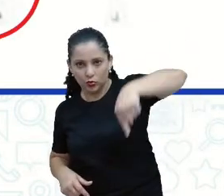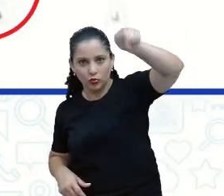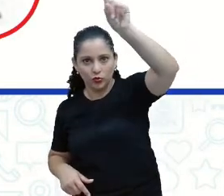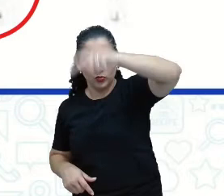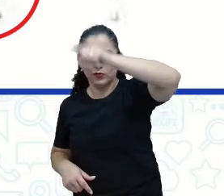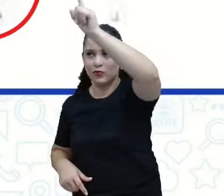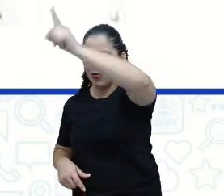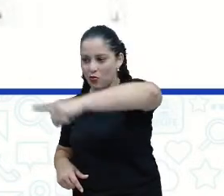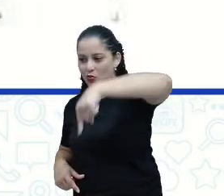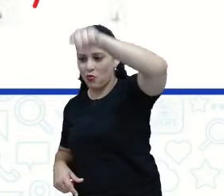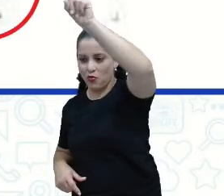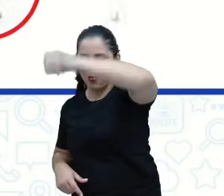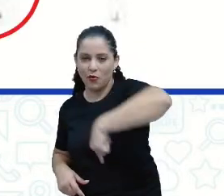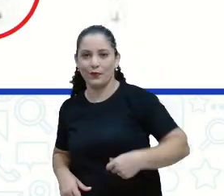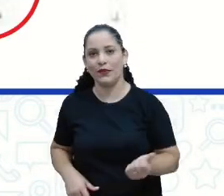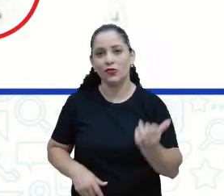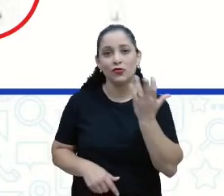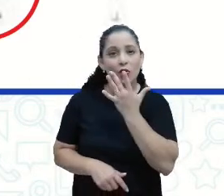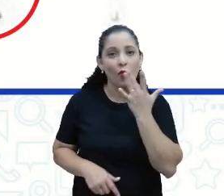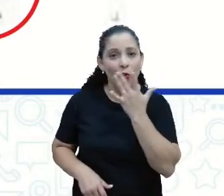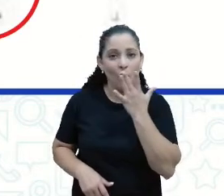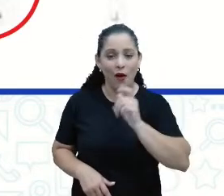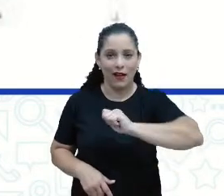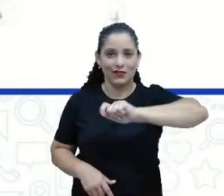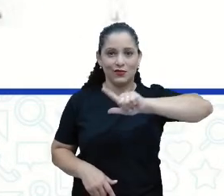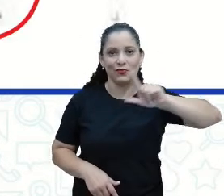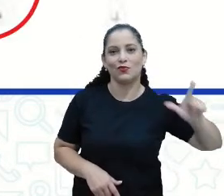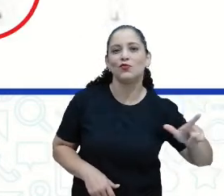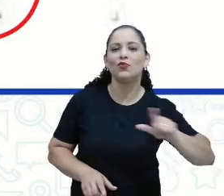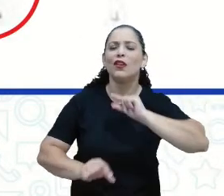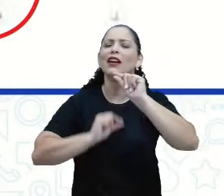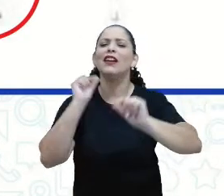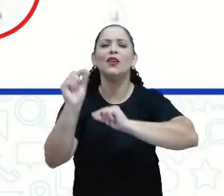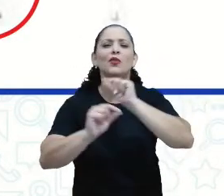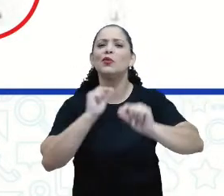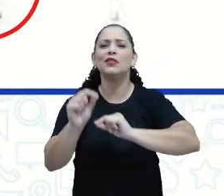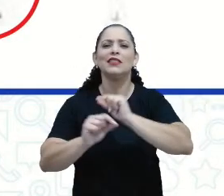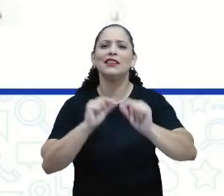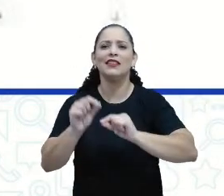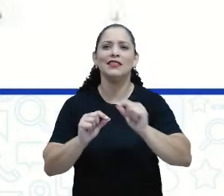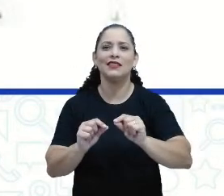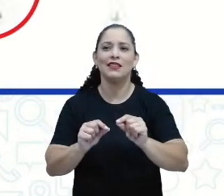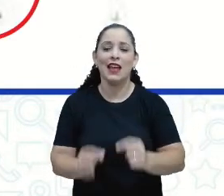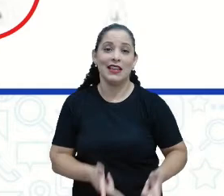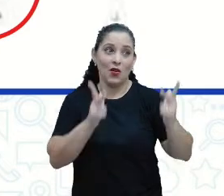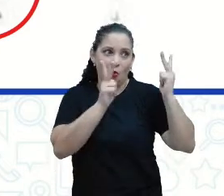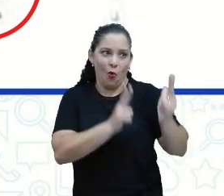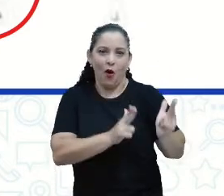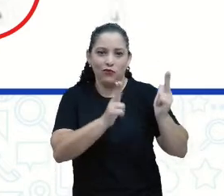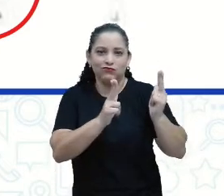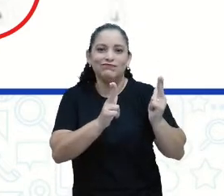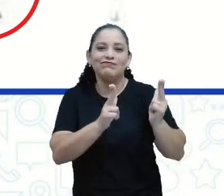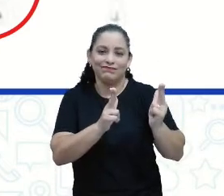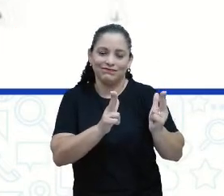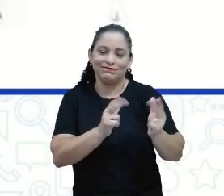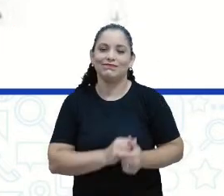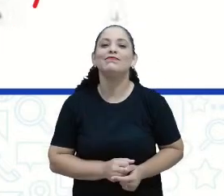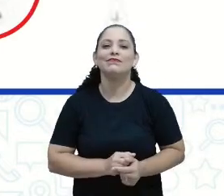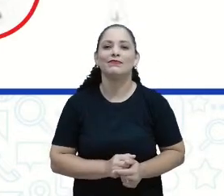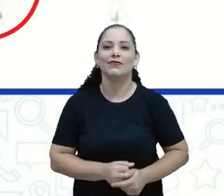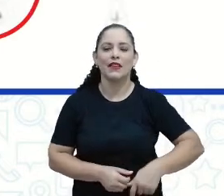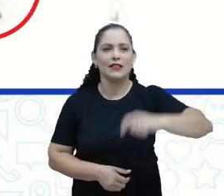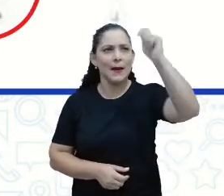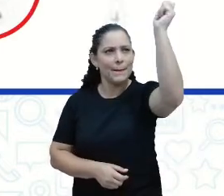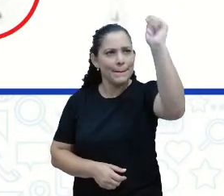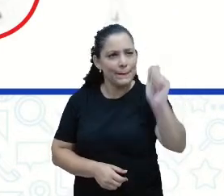está sendo pintada nos 3 círculos, ela é exatamente a mesma, tá? Então, já que essa parte